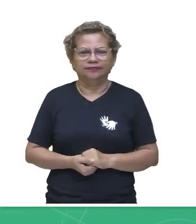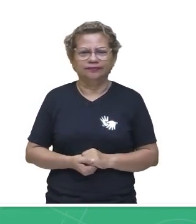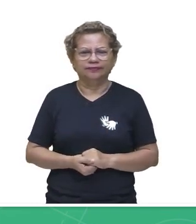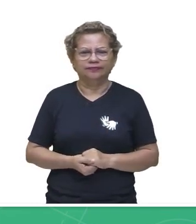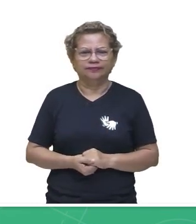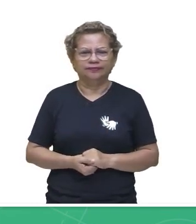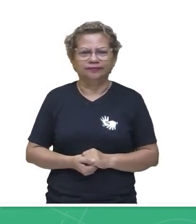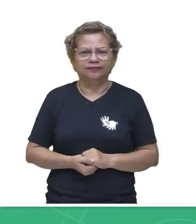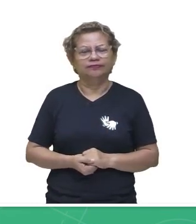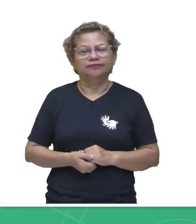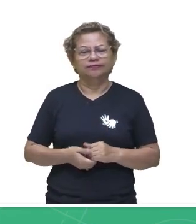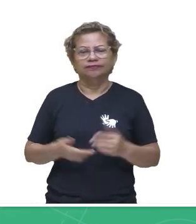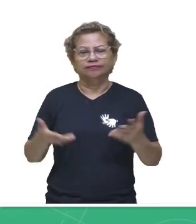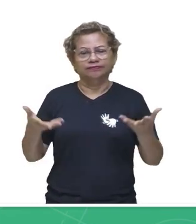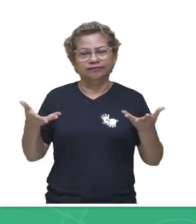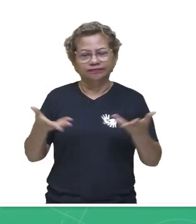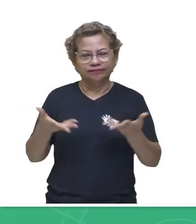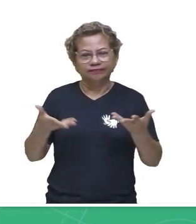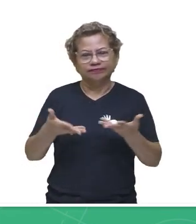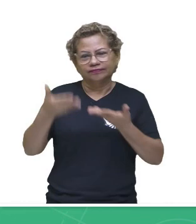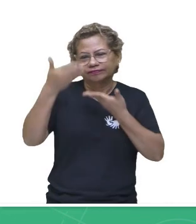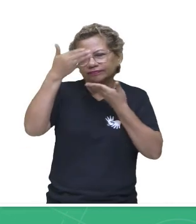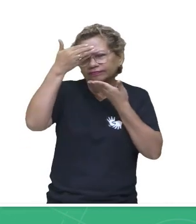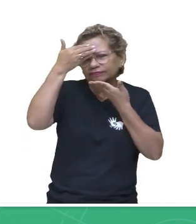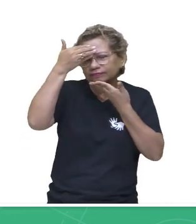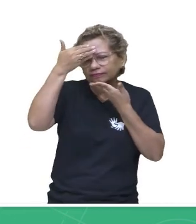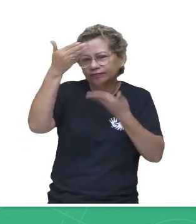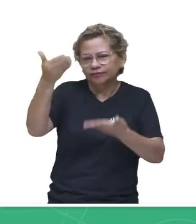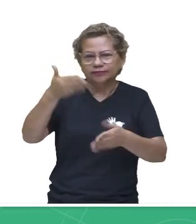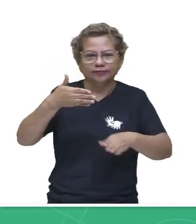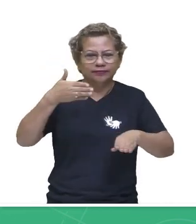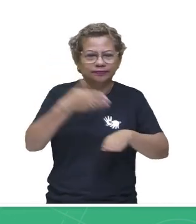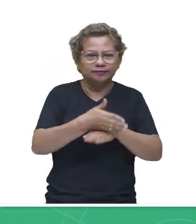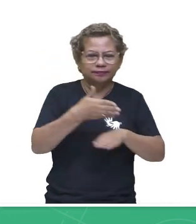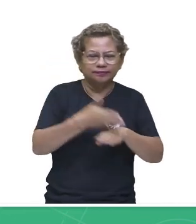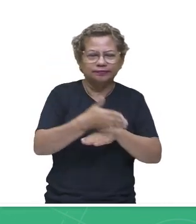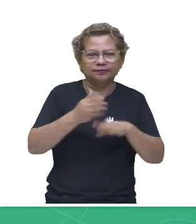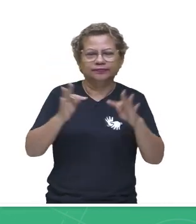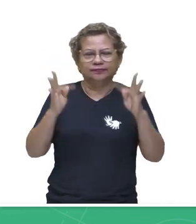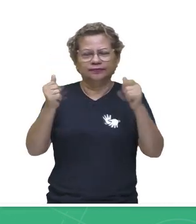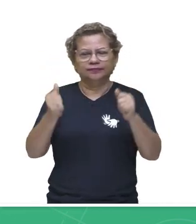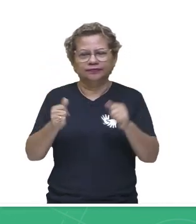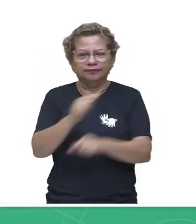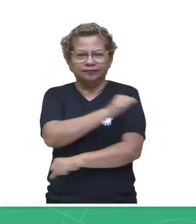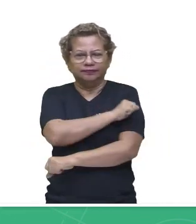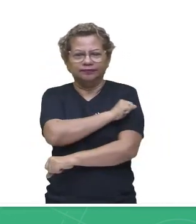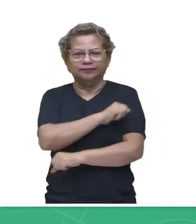fechando aqui e agradecendo a participação de todos e até um próximo Exercitando.